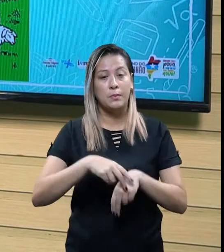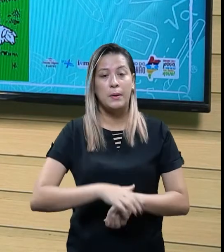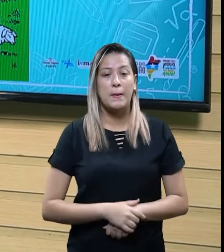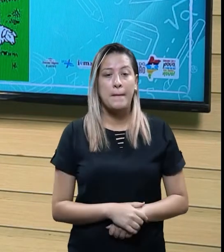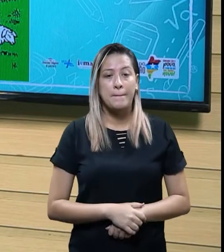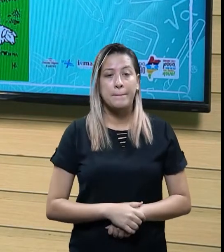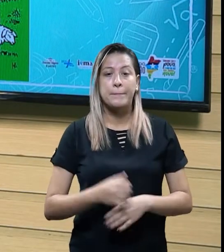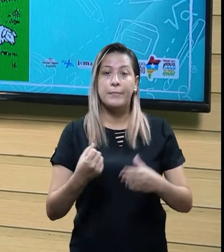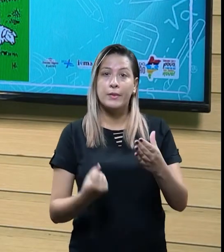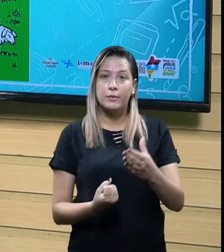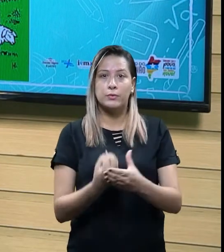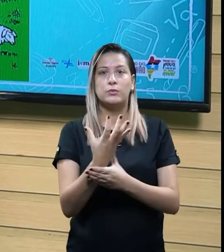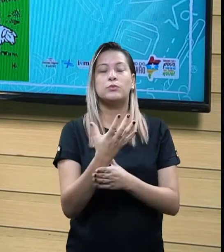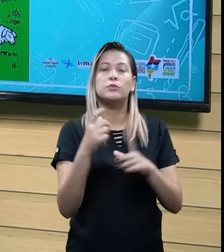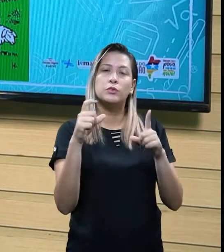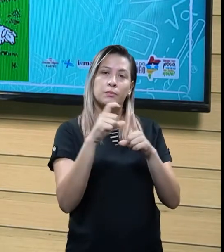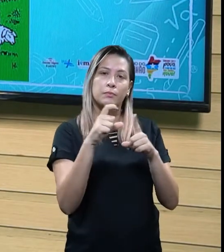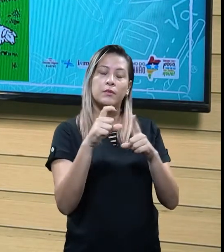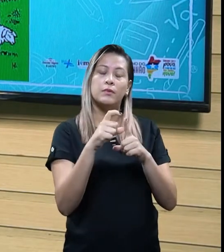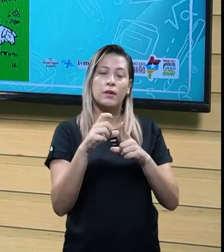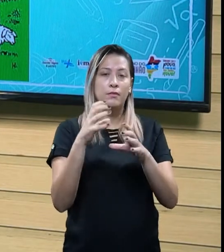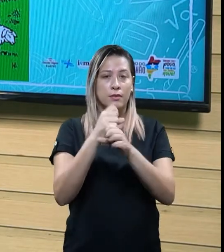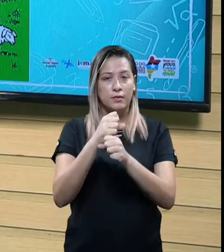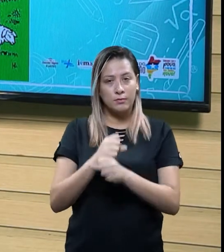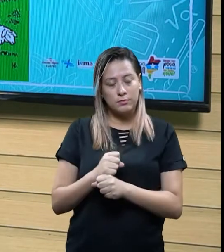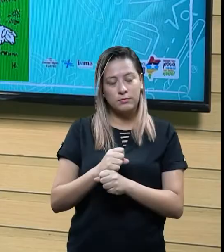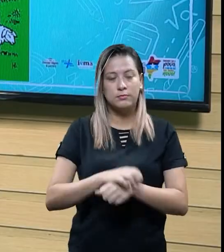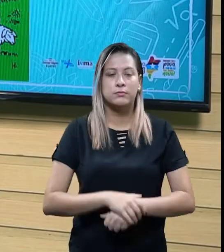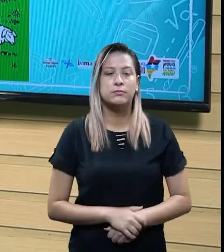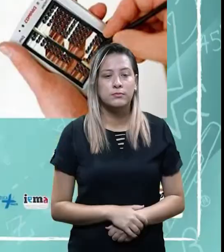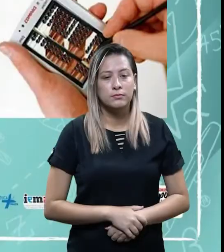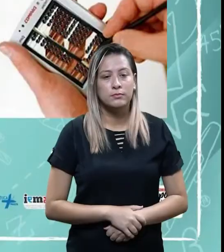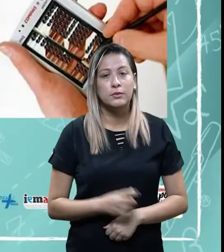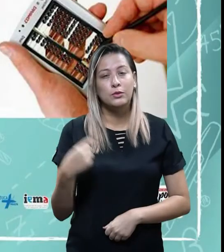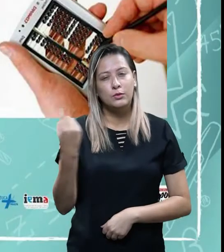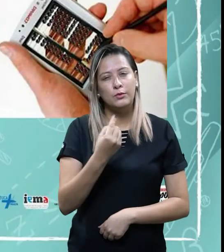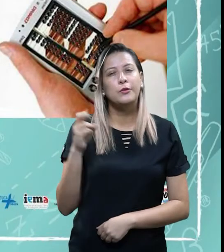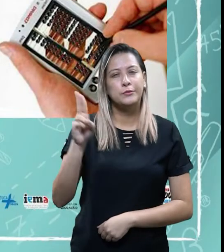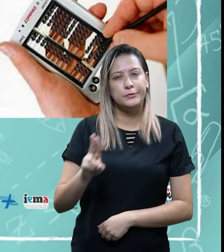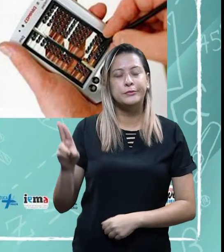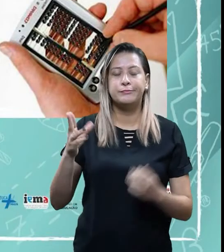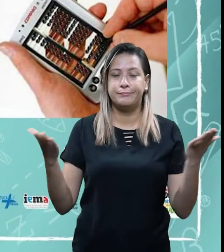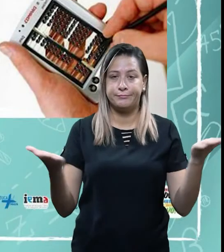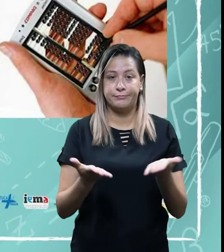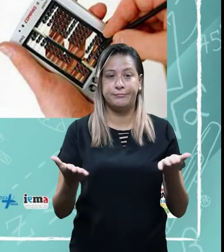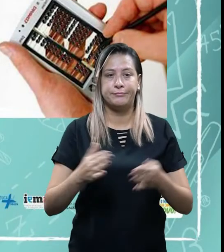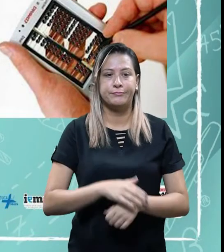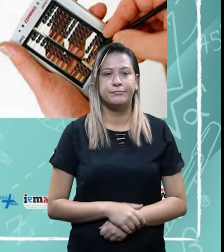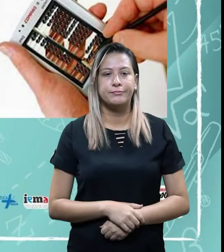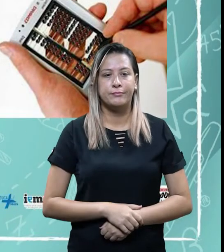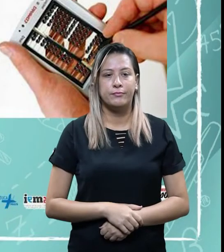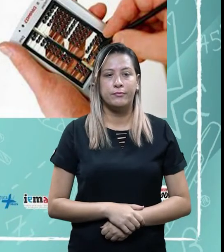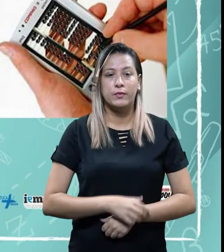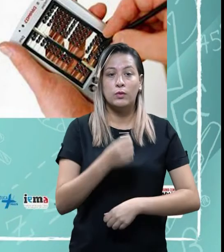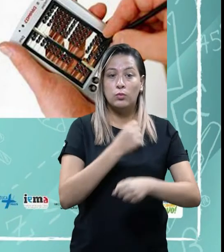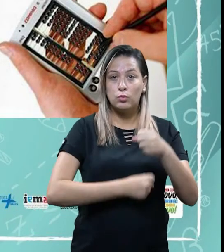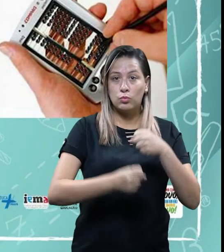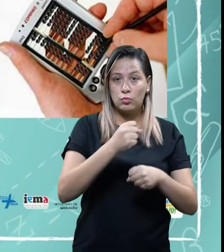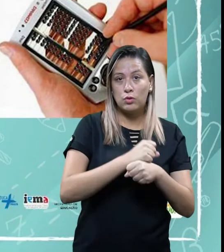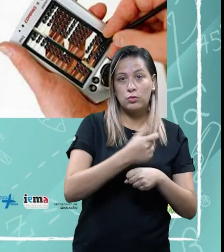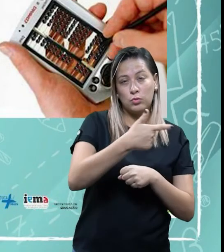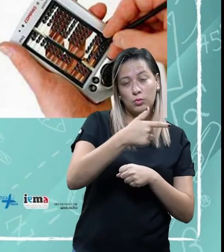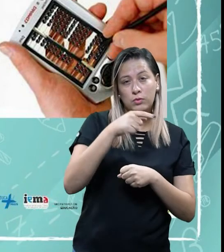dar origem à palavra calcular, que nós usamos bastante hoje. Por volta de 2400